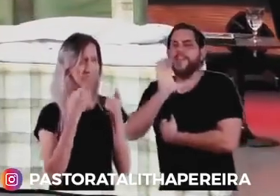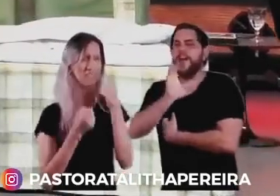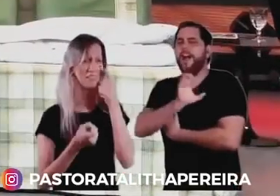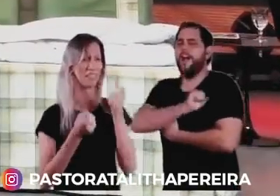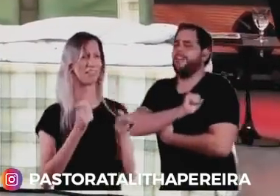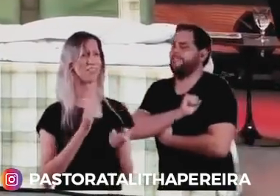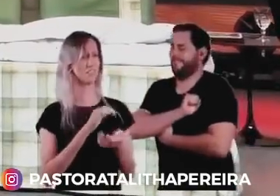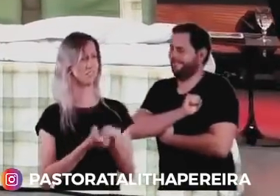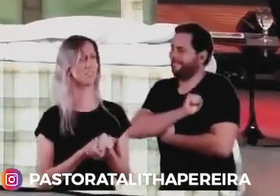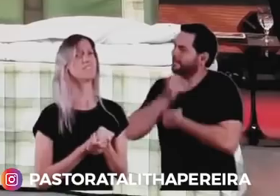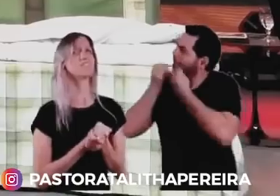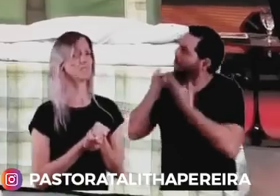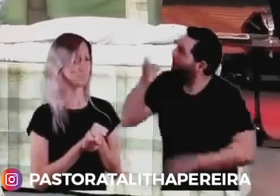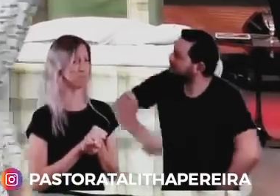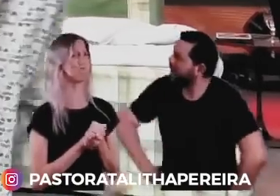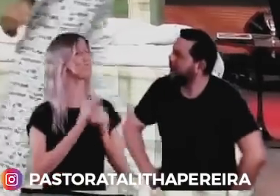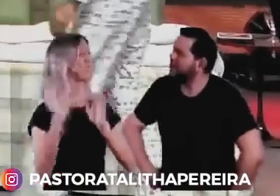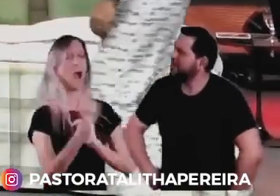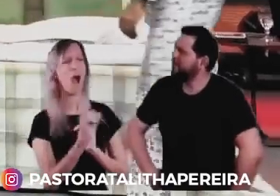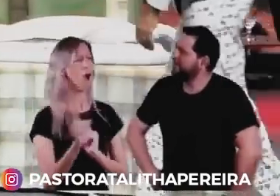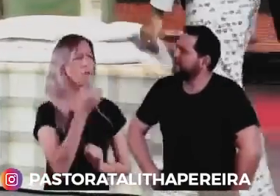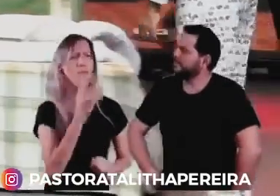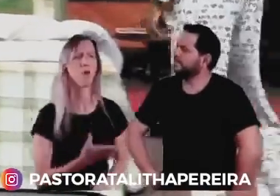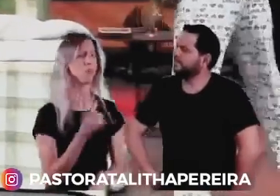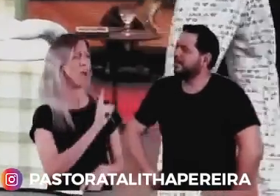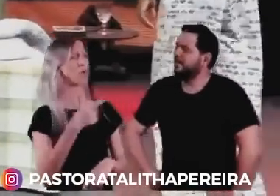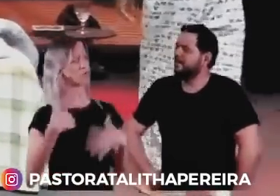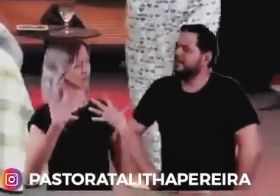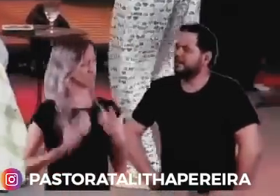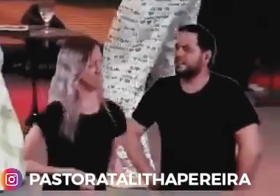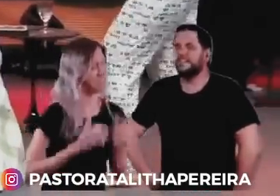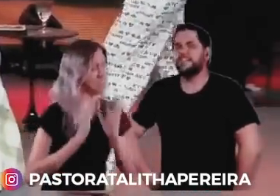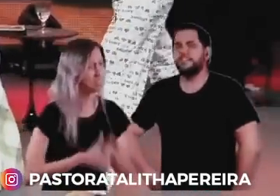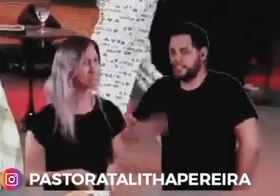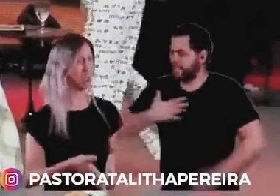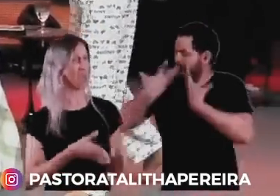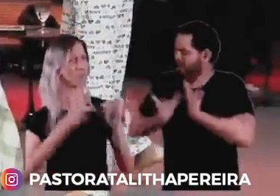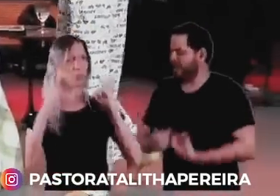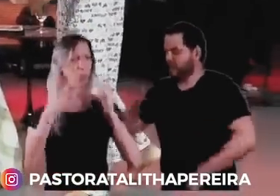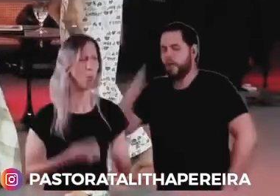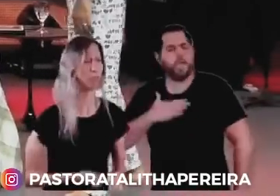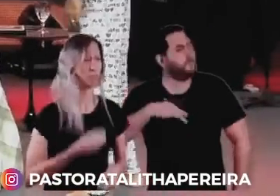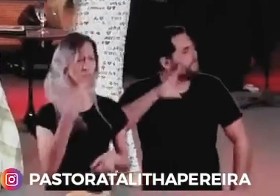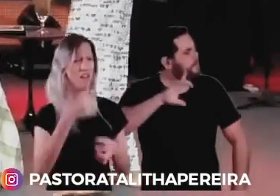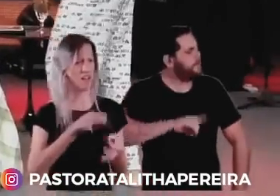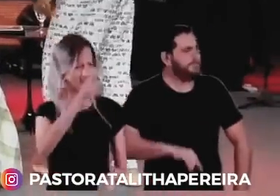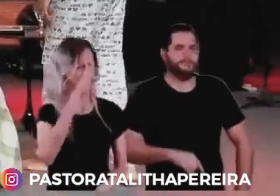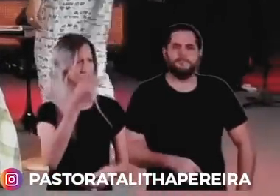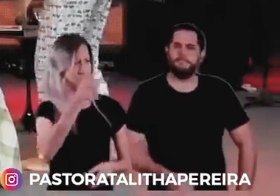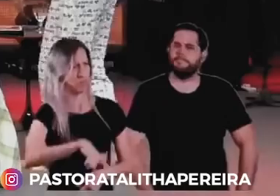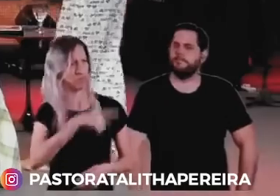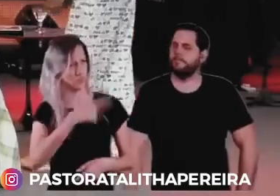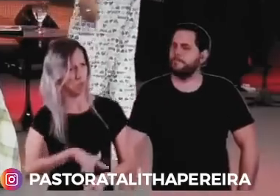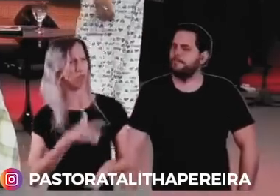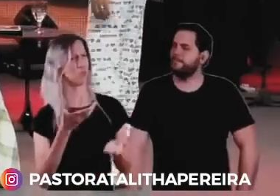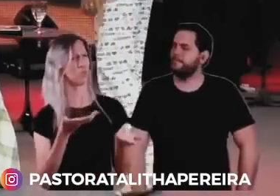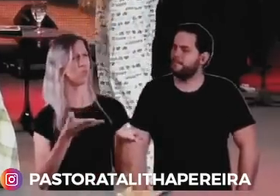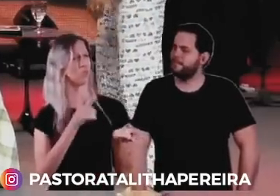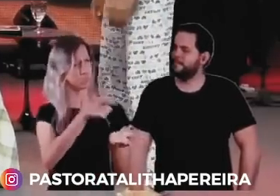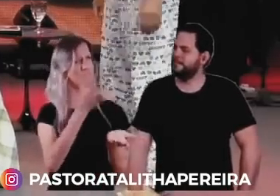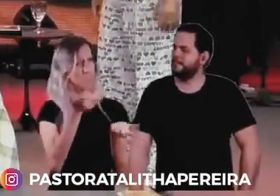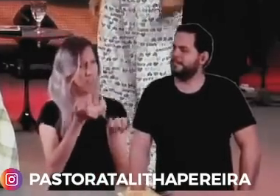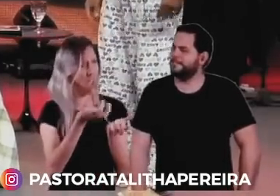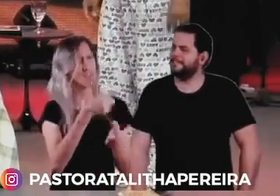tá bom? Pra você agora ou não? Tá bom nada, eu tô cansada disso. Quem tudo. Quem tá cansado sou eu. Tome, você quer sair com o